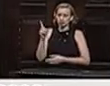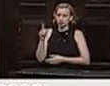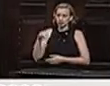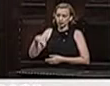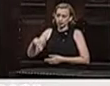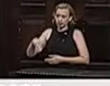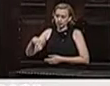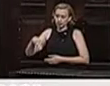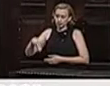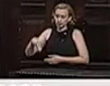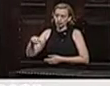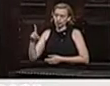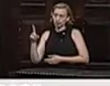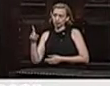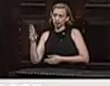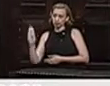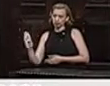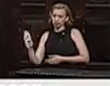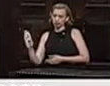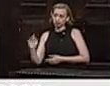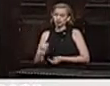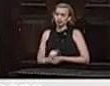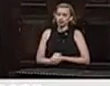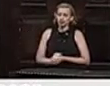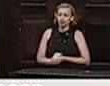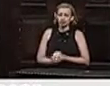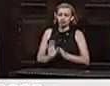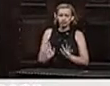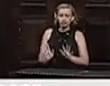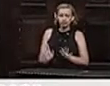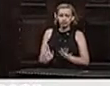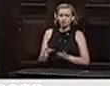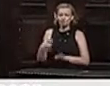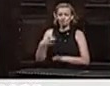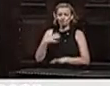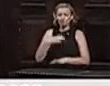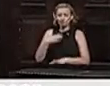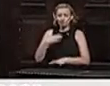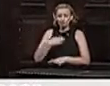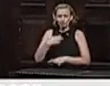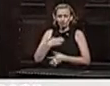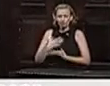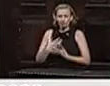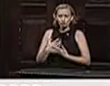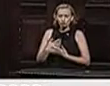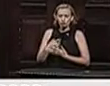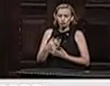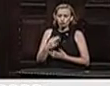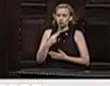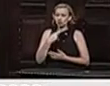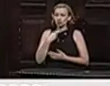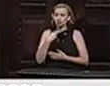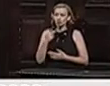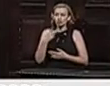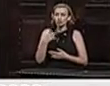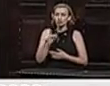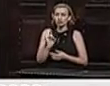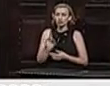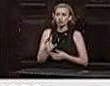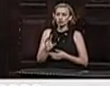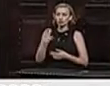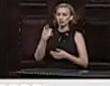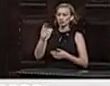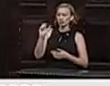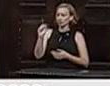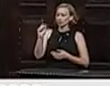que nos surpreenda, muito pelo contrário, né? Então, nesse sentido, evidentemente não pode ser chamado de calamidade. É